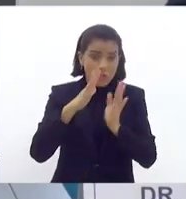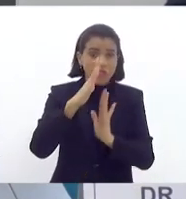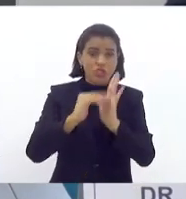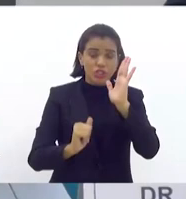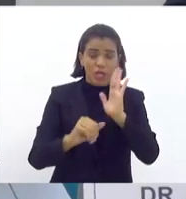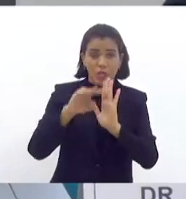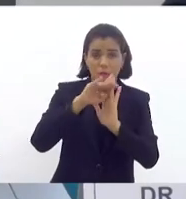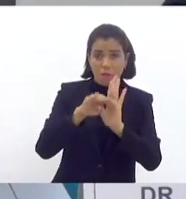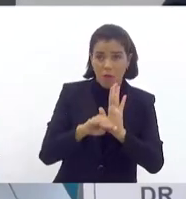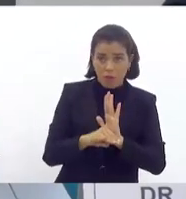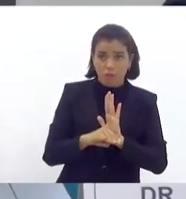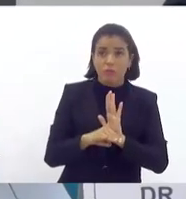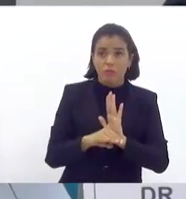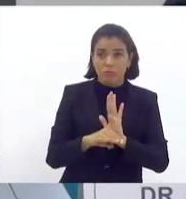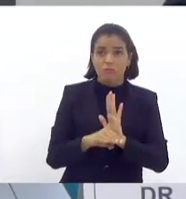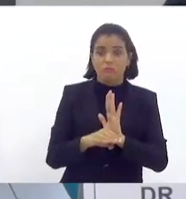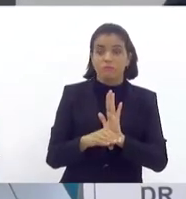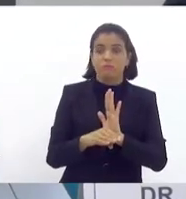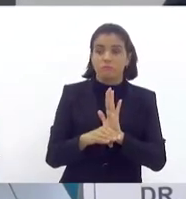pauta, e eles